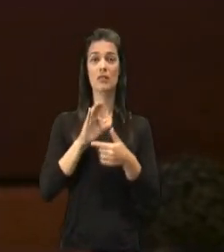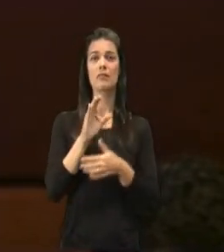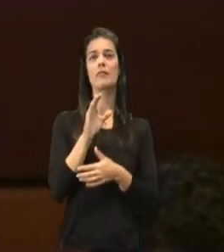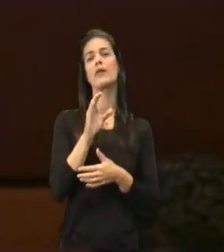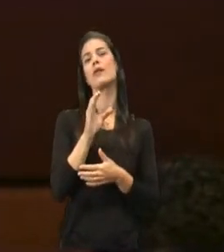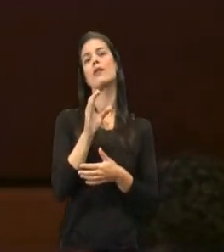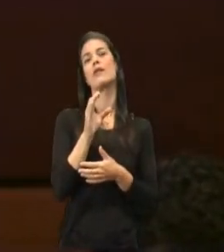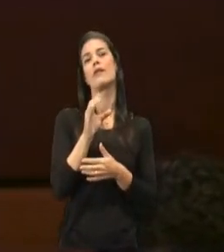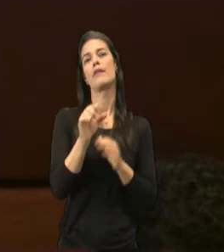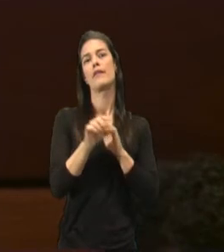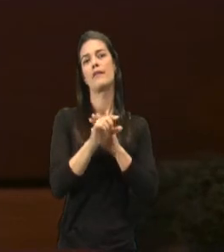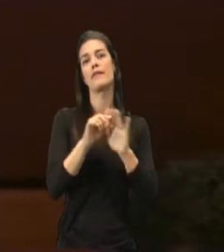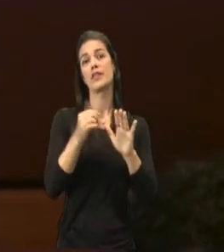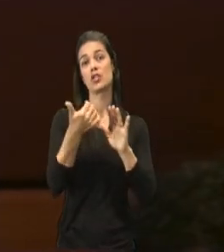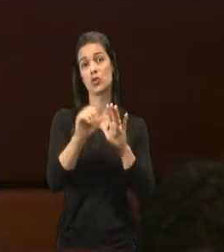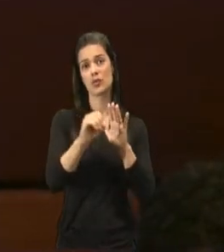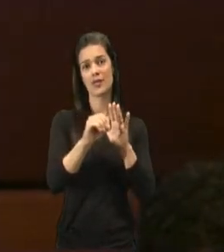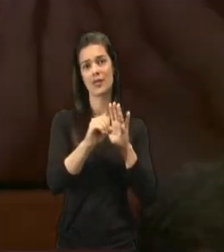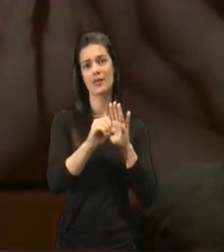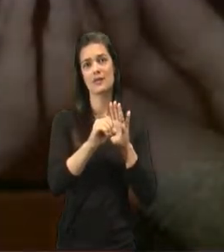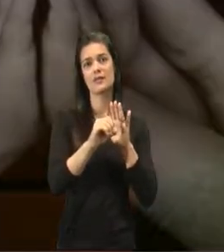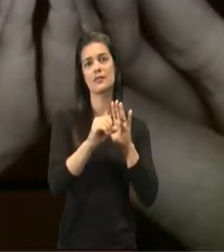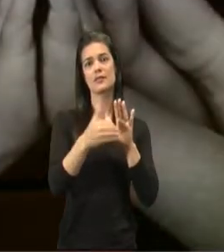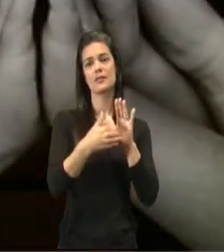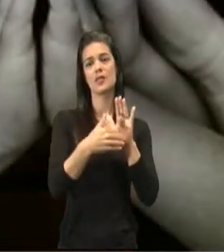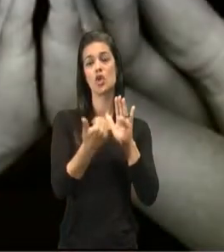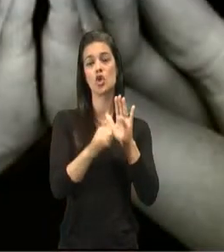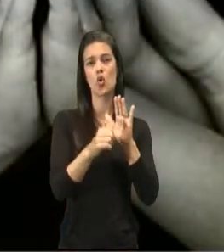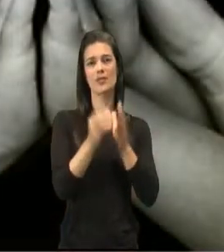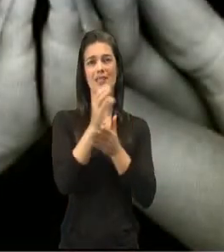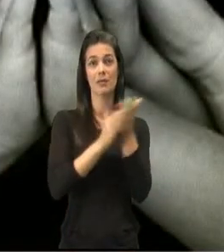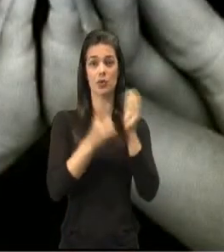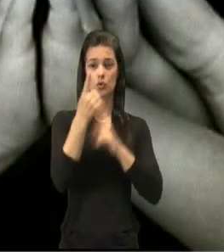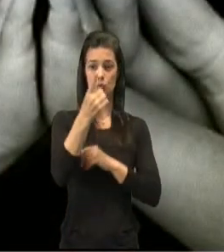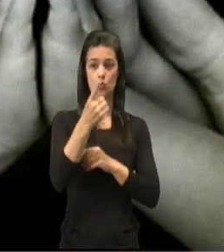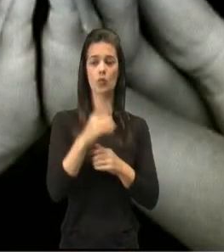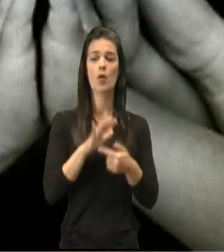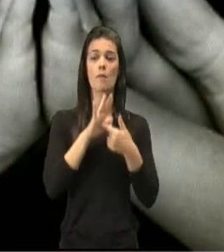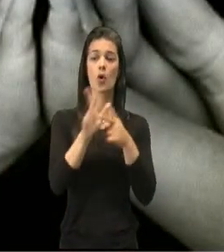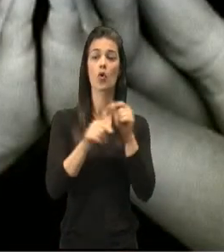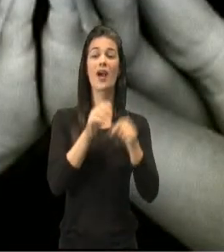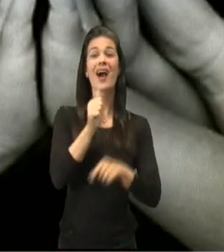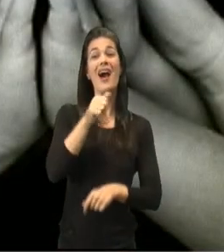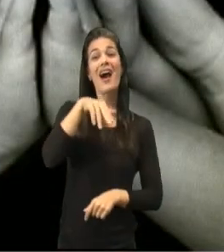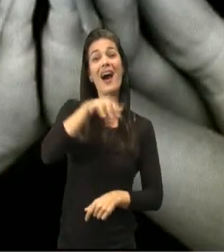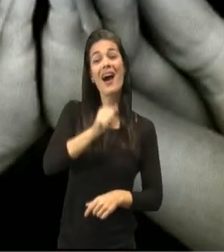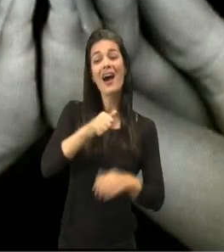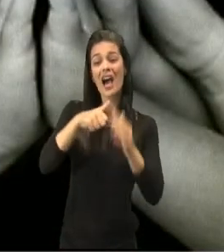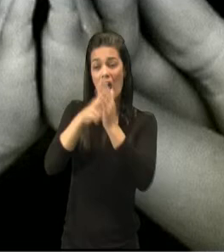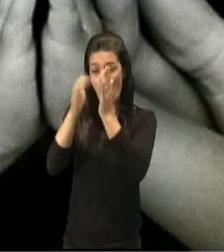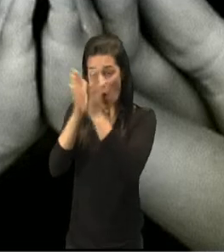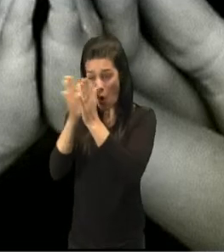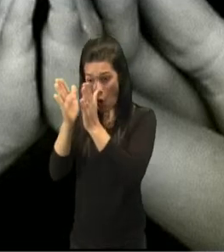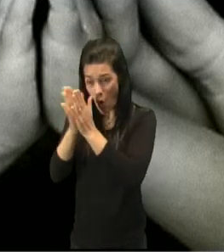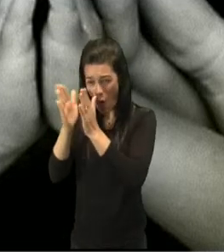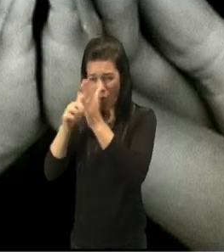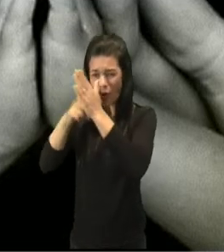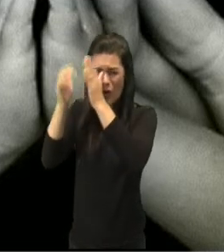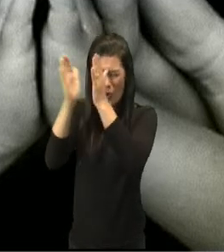e 11. Levantou-se Ana e com amargura de alma orou ao Senhor e chorou